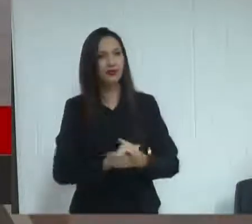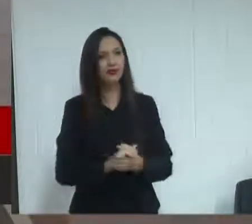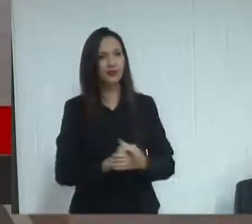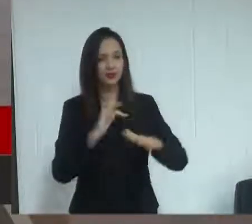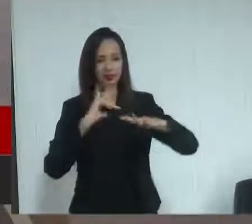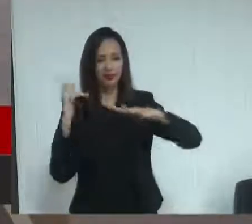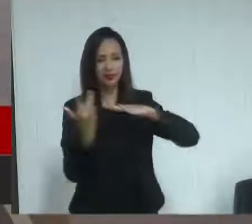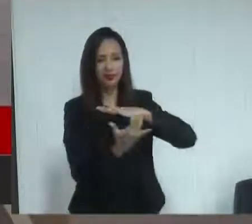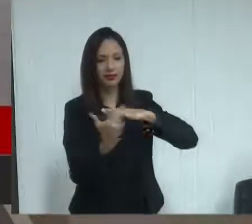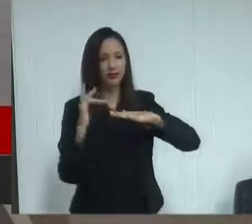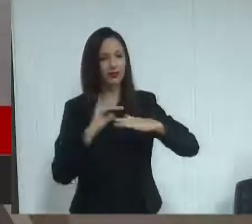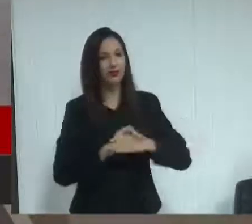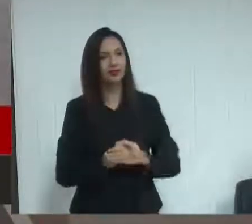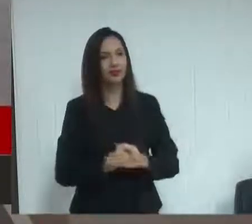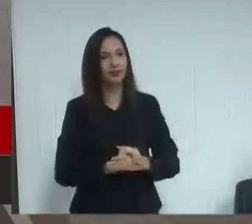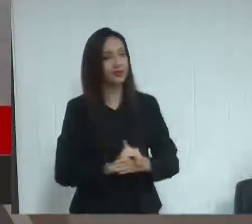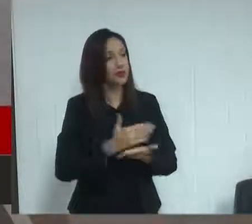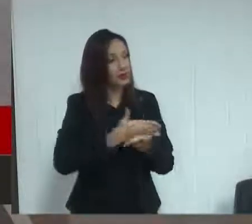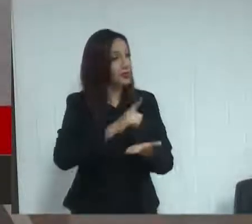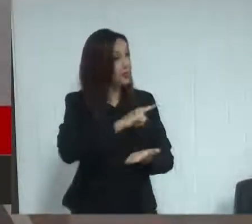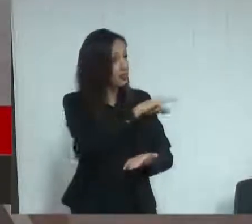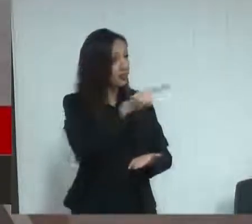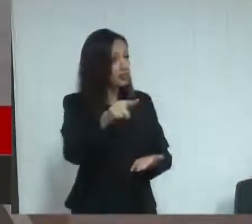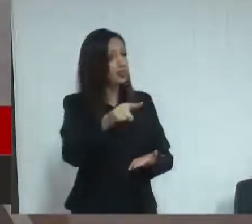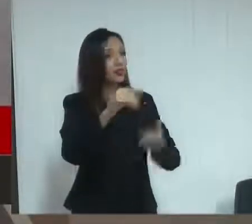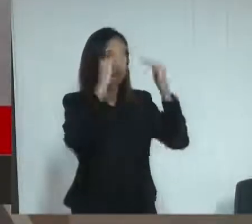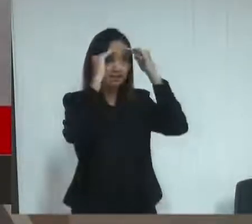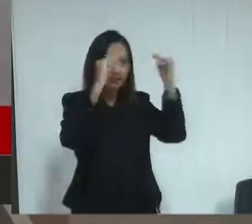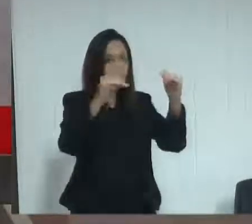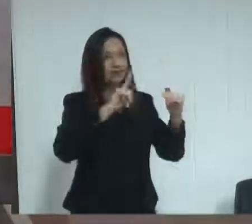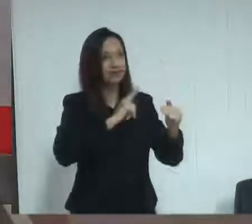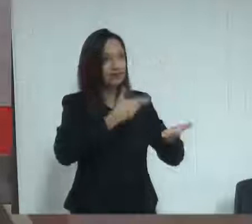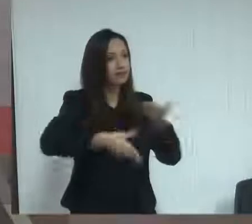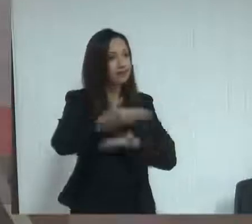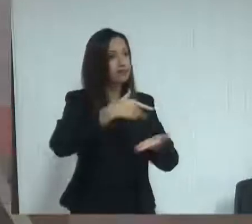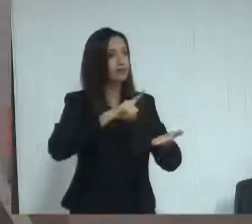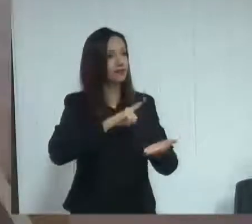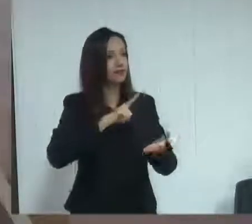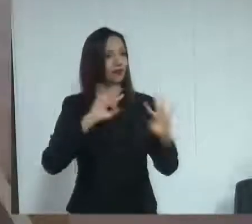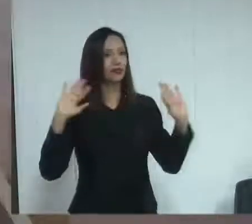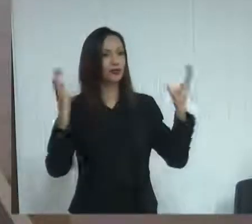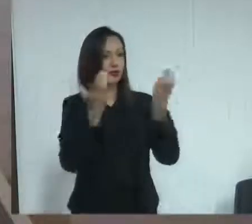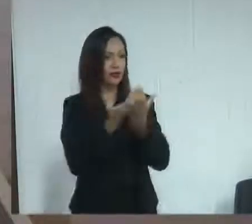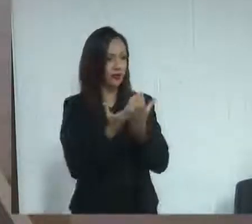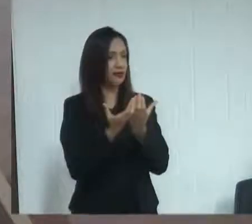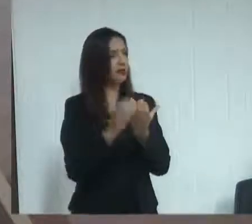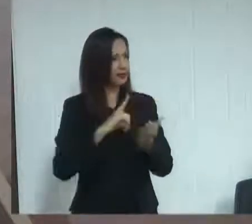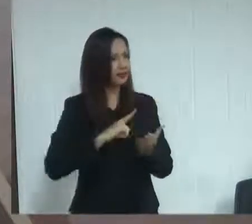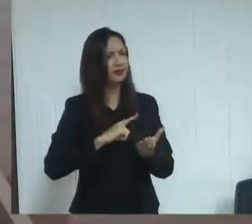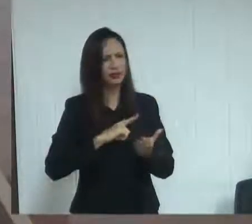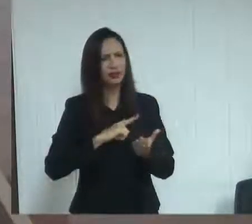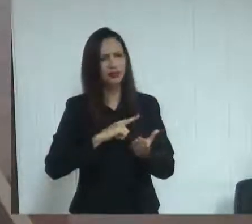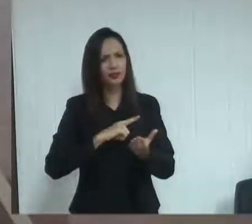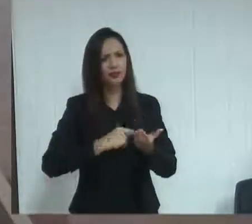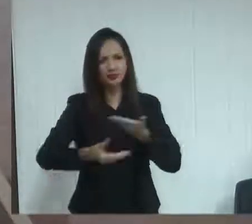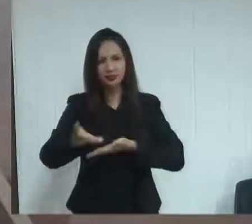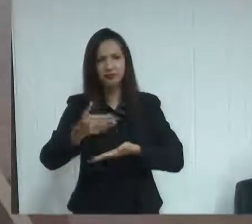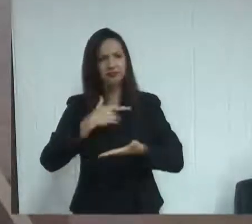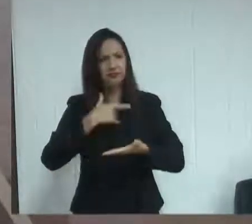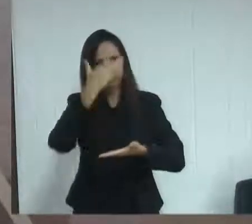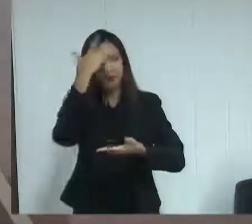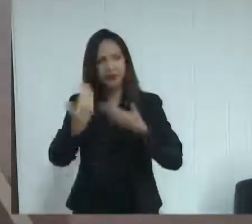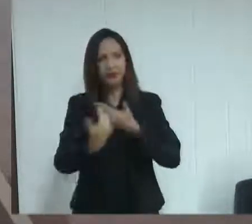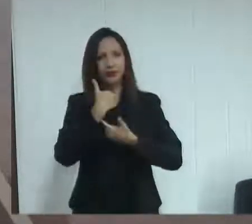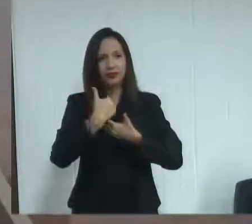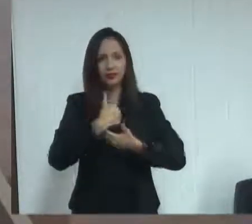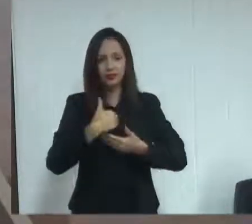princípio, que eu respeito o voto de todos aqui, e respeito a opinião também de toda a nossa comunidade. Eu recebi muitas pessoas que vieram conversar comigo